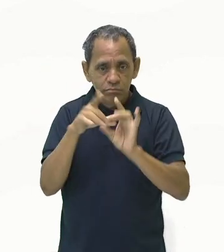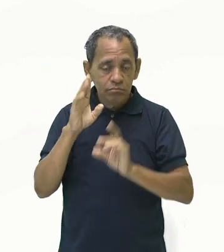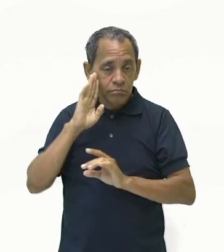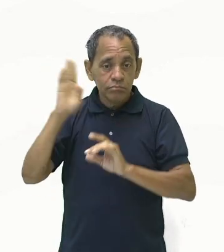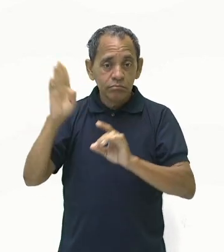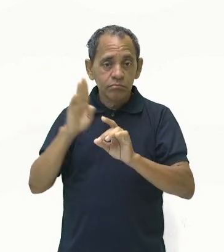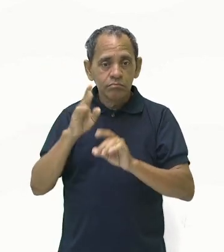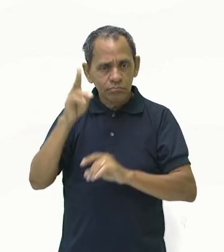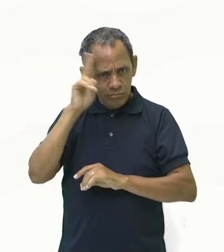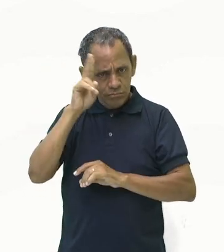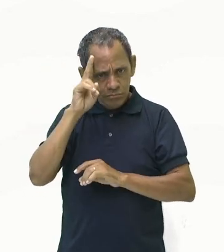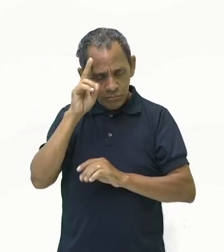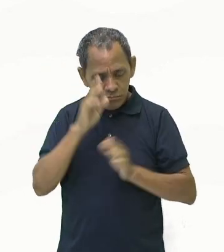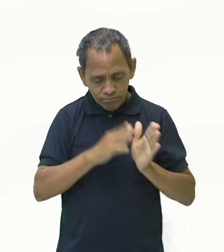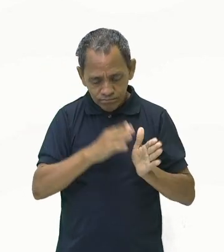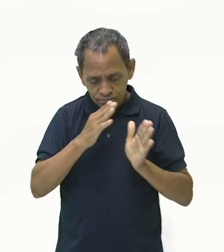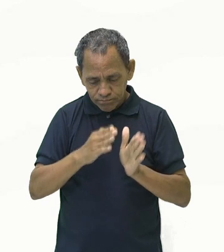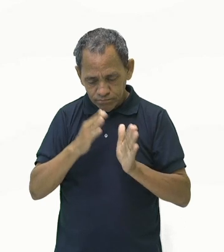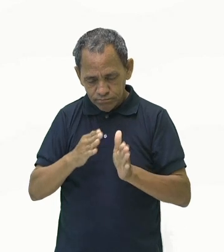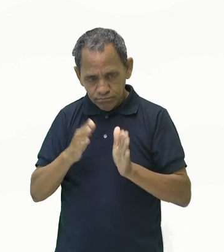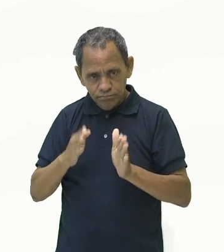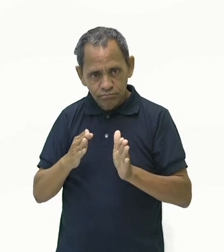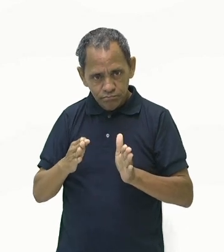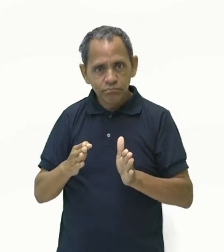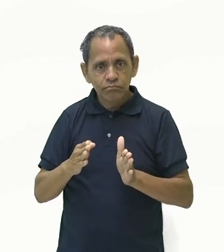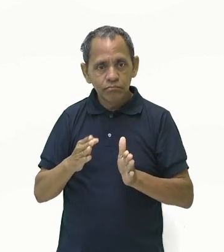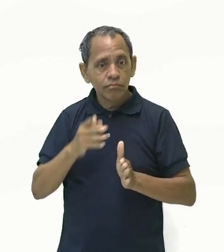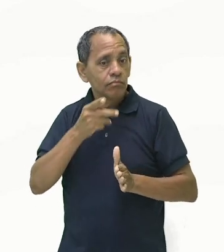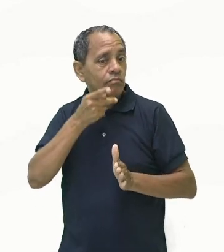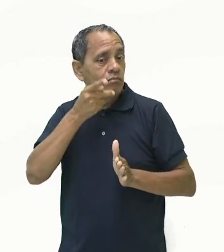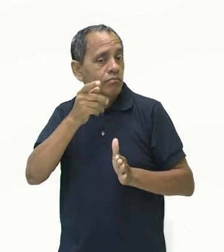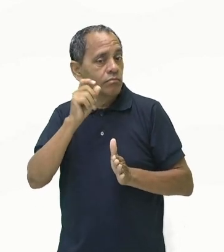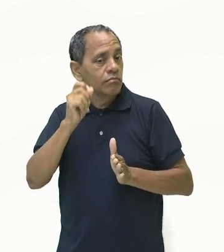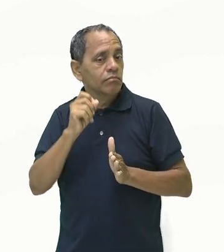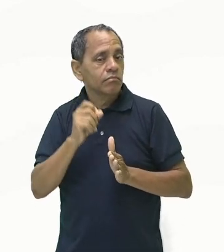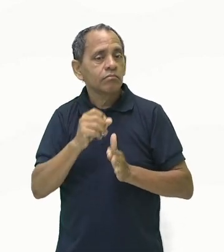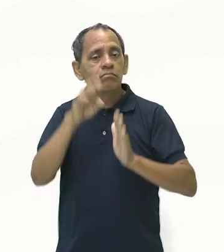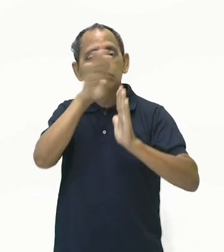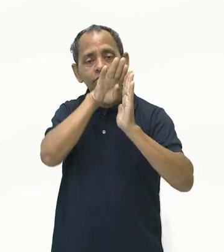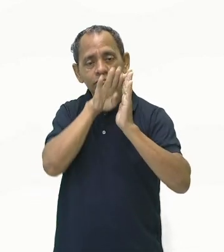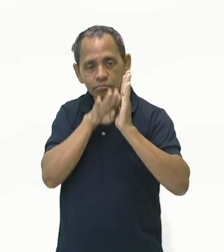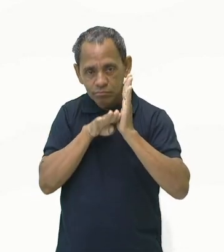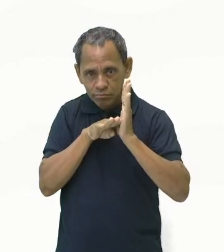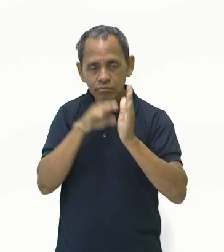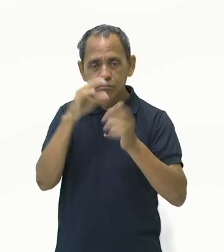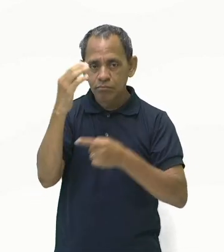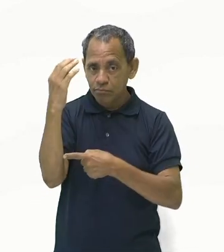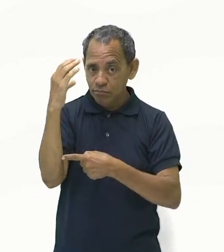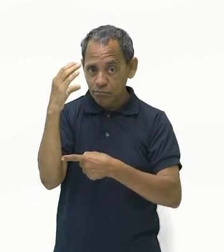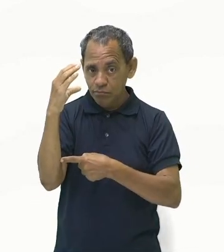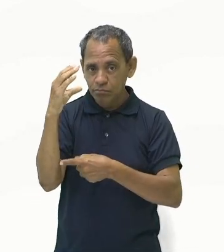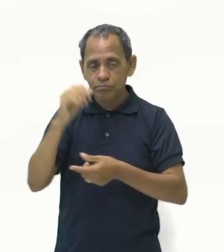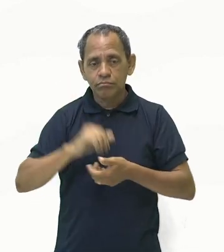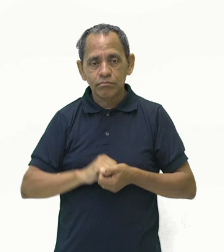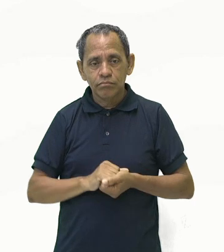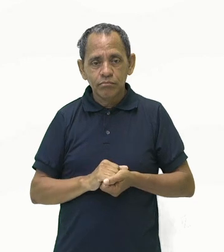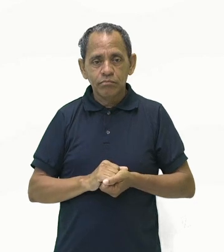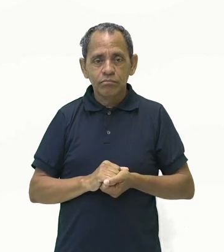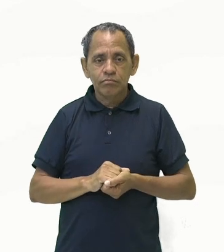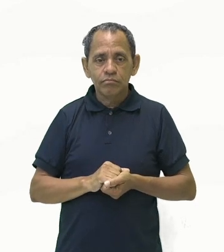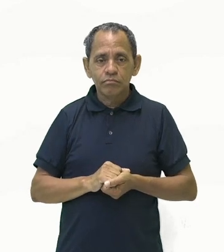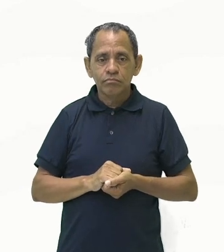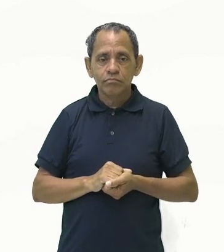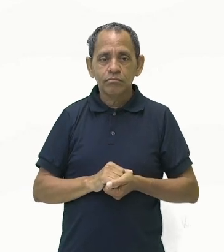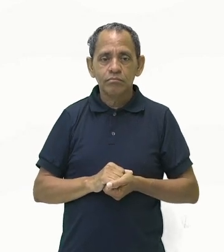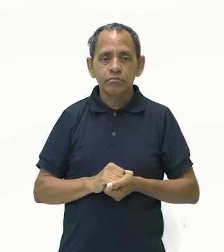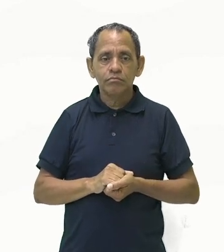Lembra que é a sequência, ou seja, nós estamos falando aqui de classificação de carbono. Então, quando a gente